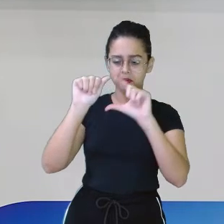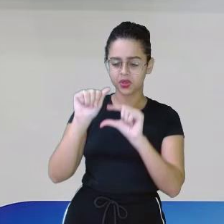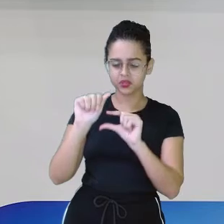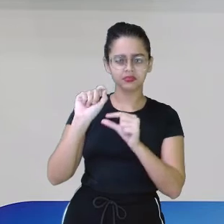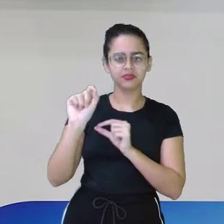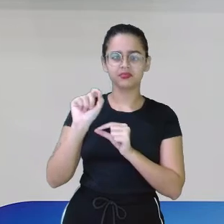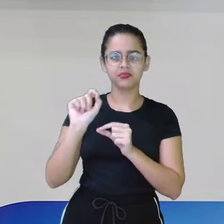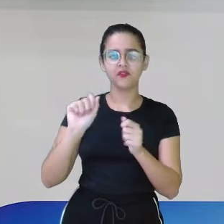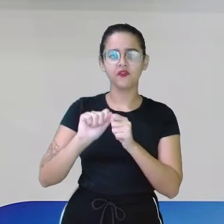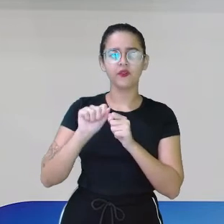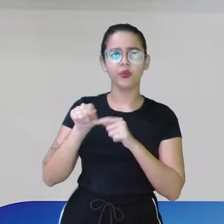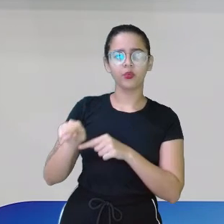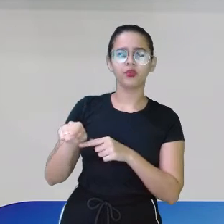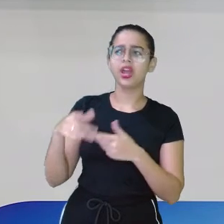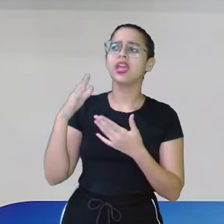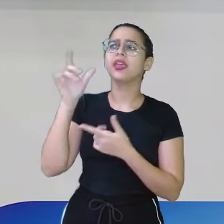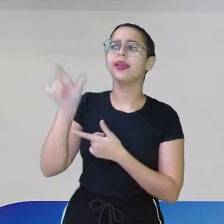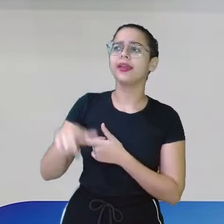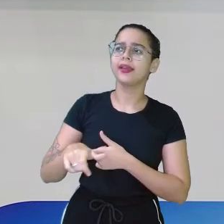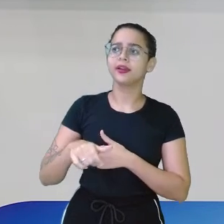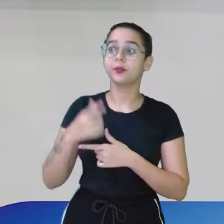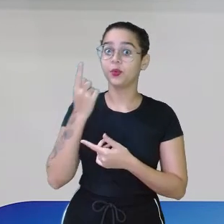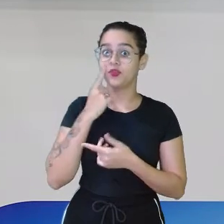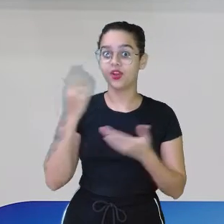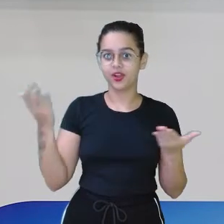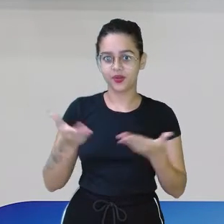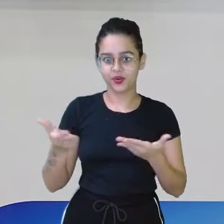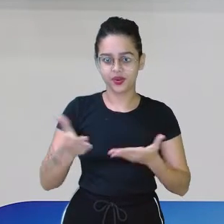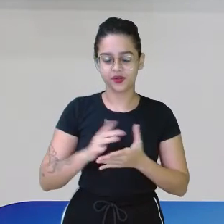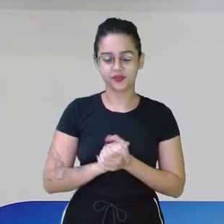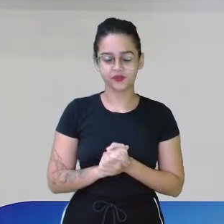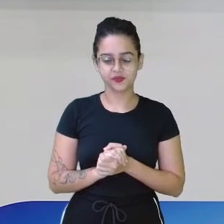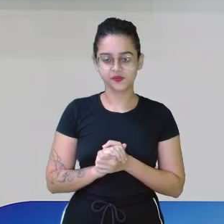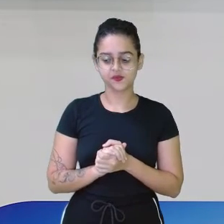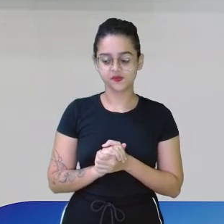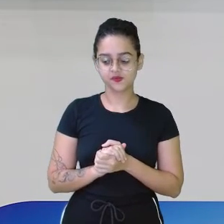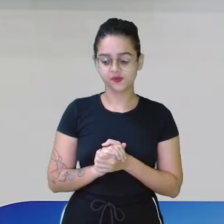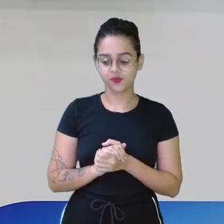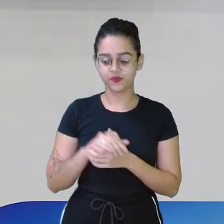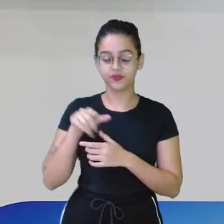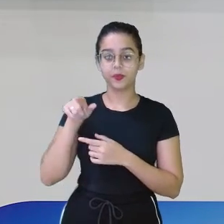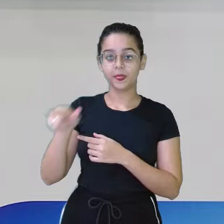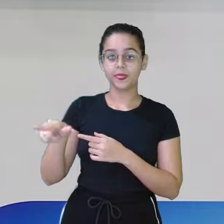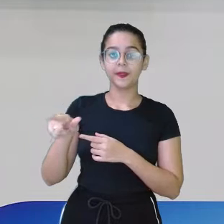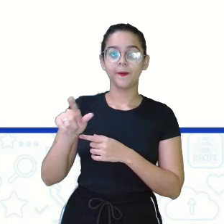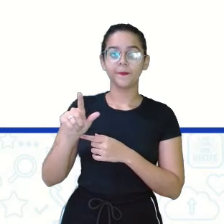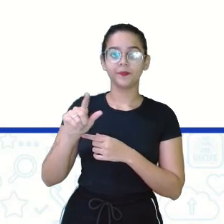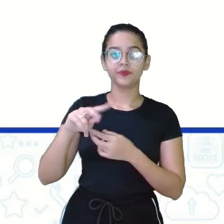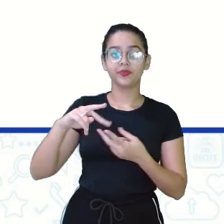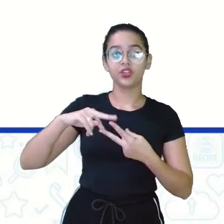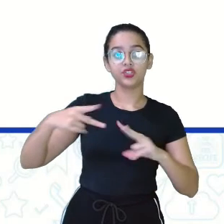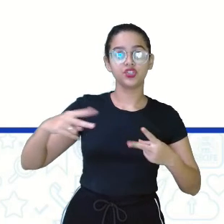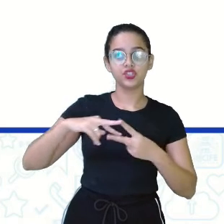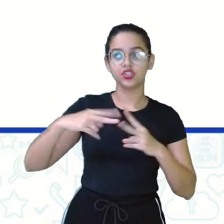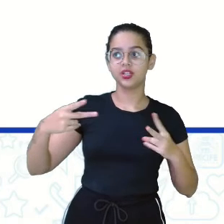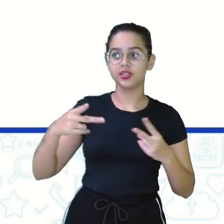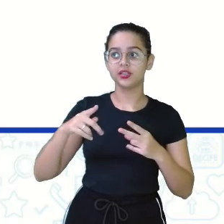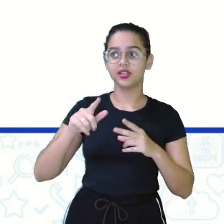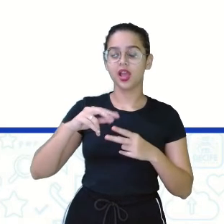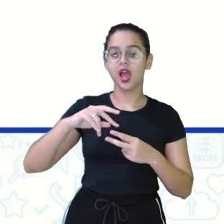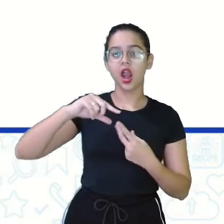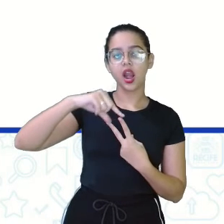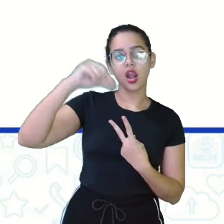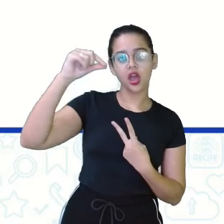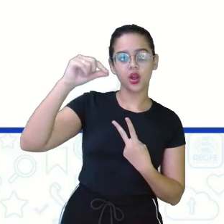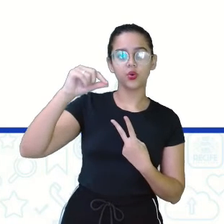esses genes alelos recessivos? Vamos ver aqui. Então, esses genes alelos recessivos, olha só, temos aí